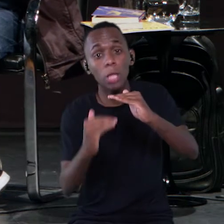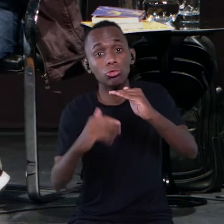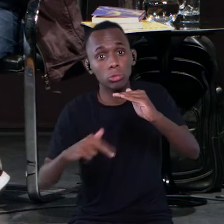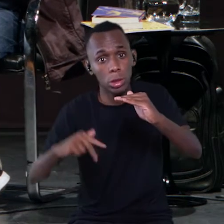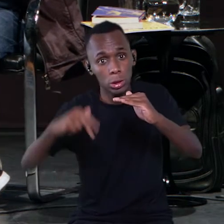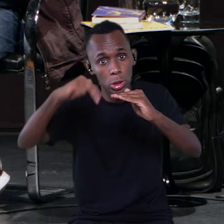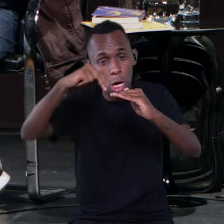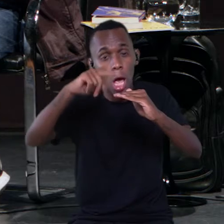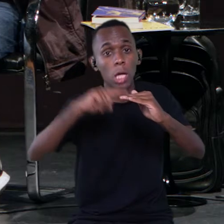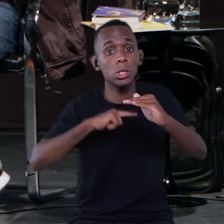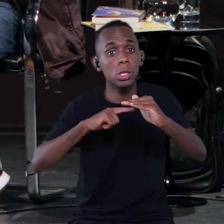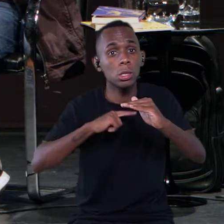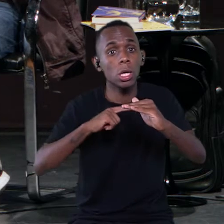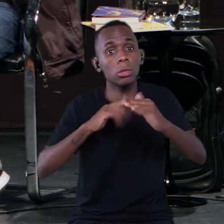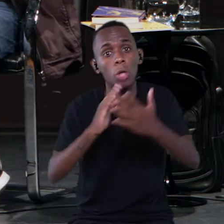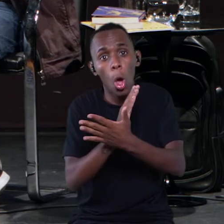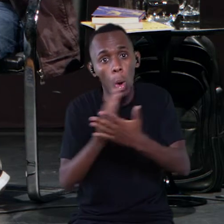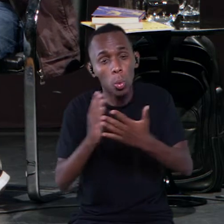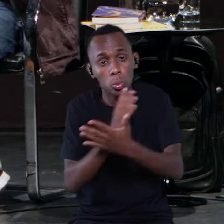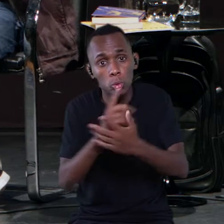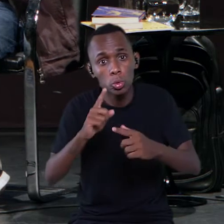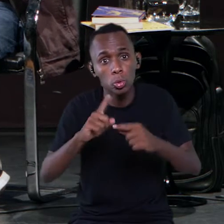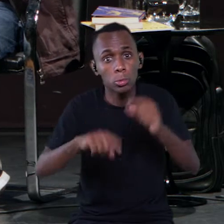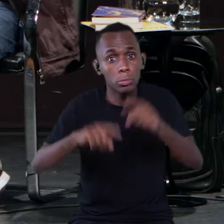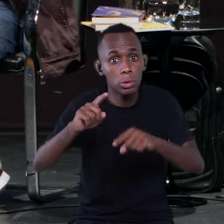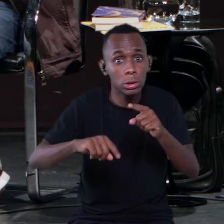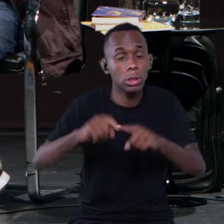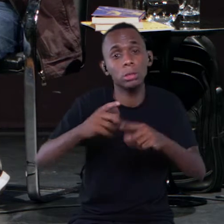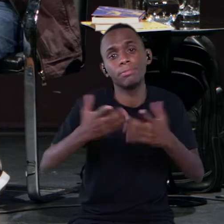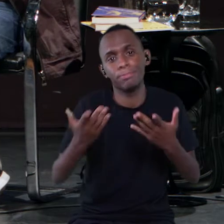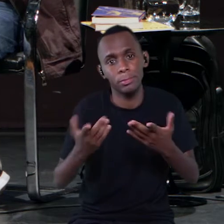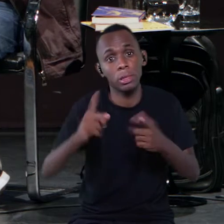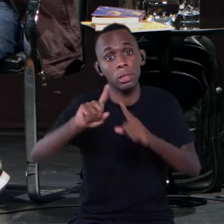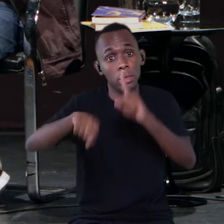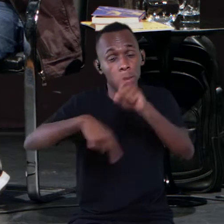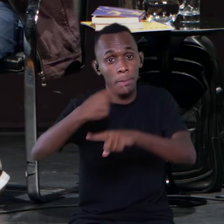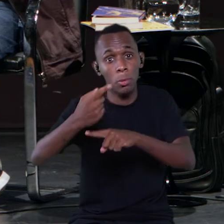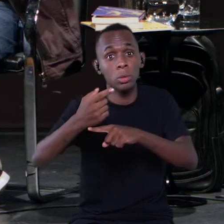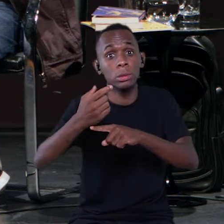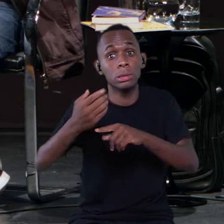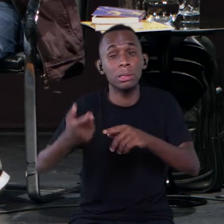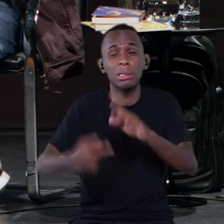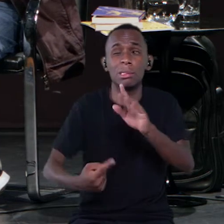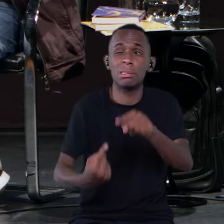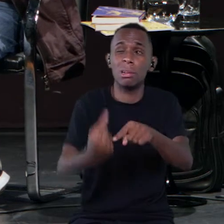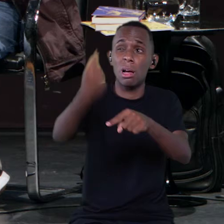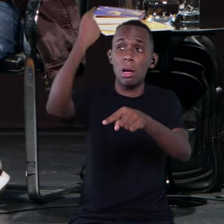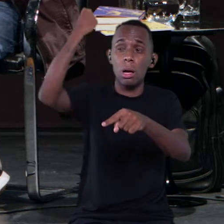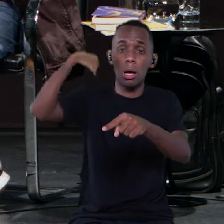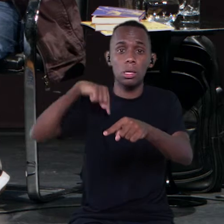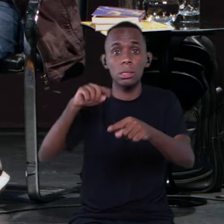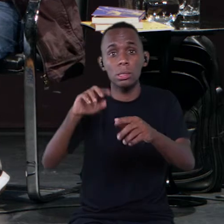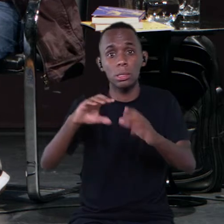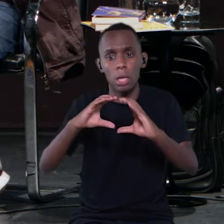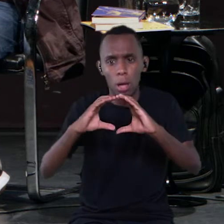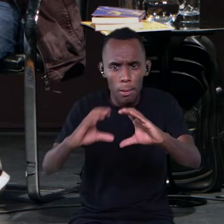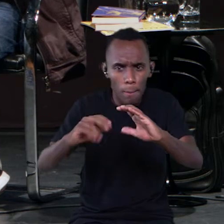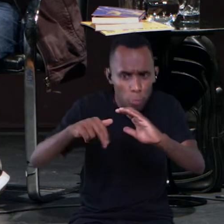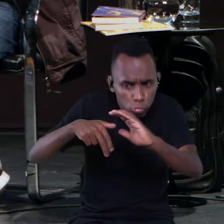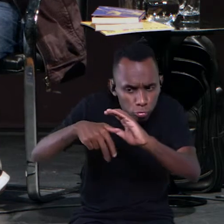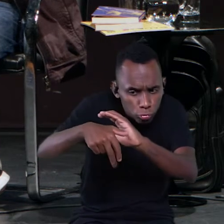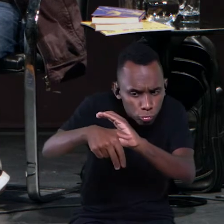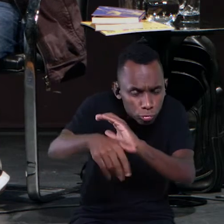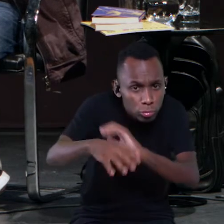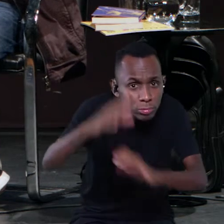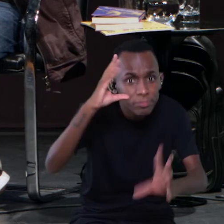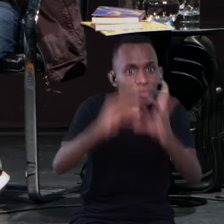respiradouros, né? São respiradouros. Muitas daquelas construções foram soterradas depois, mas eram porões. Eram locais de